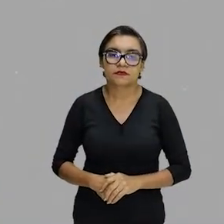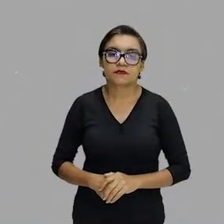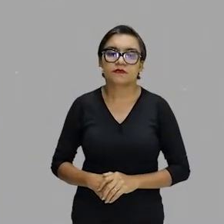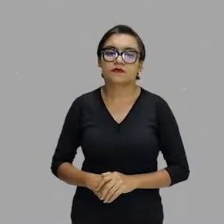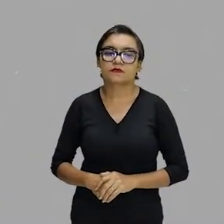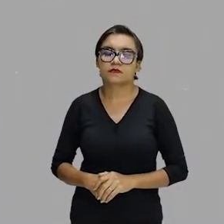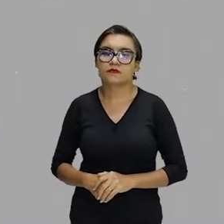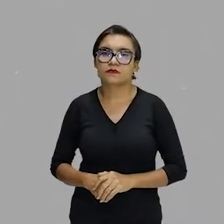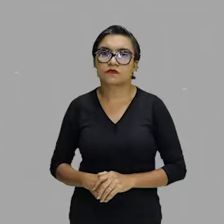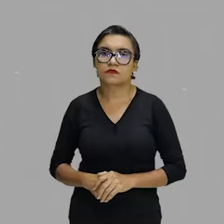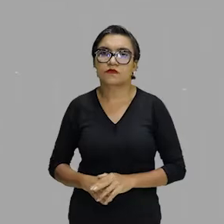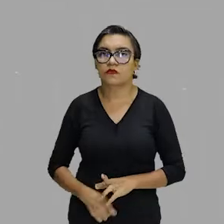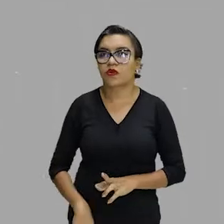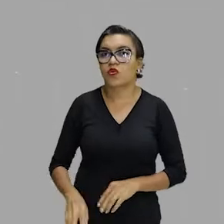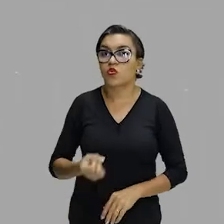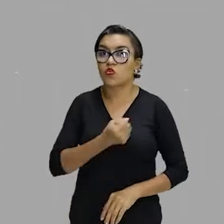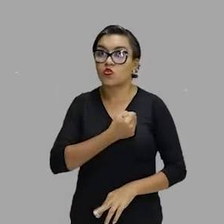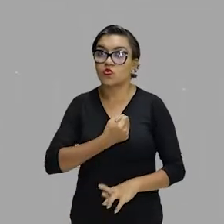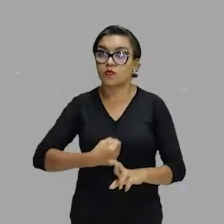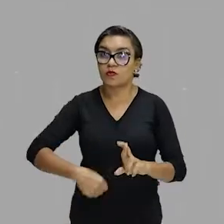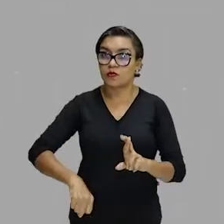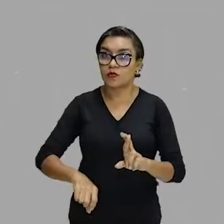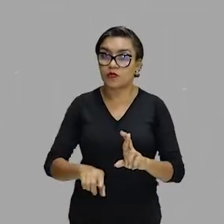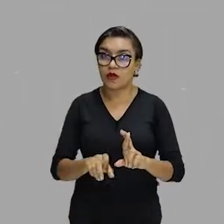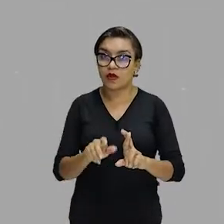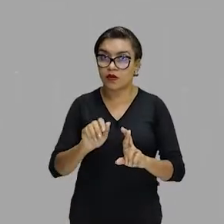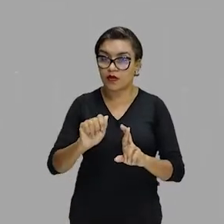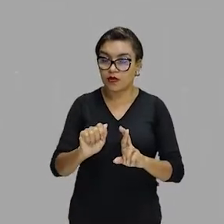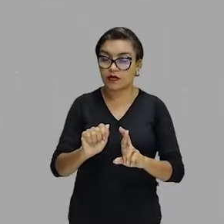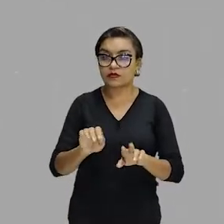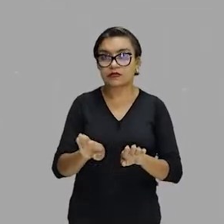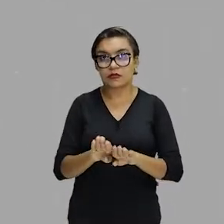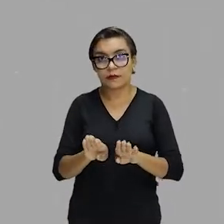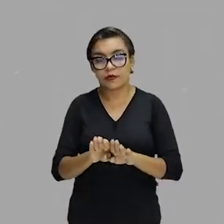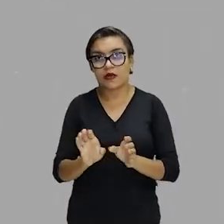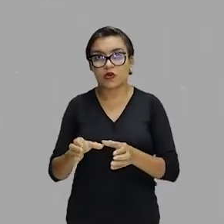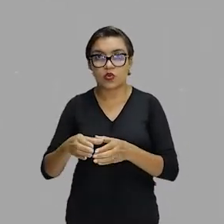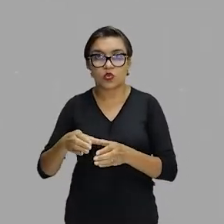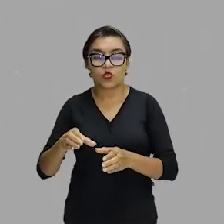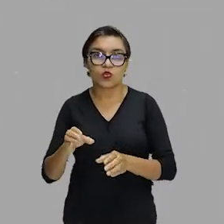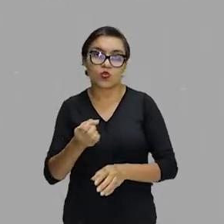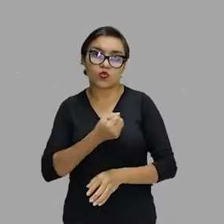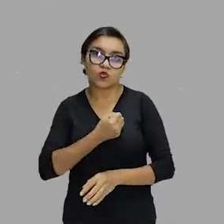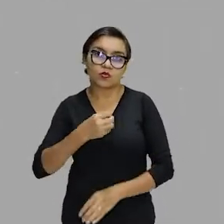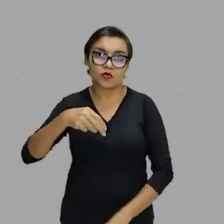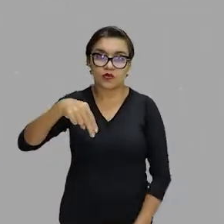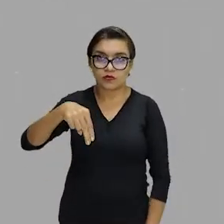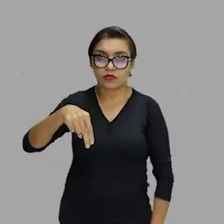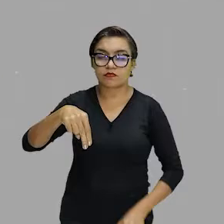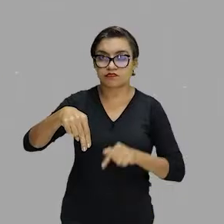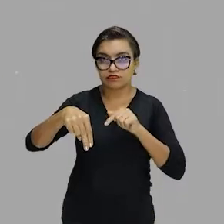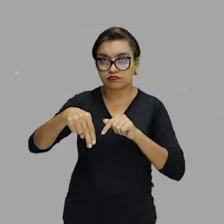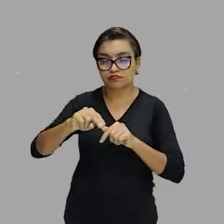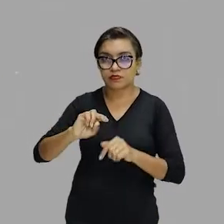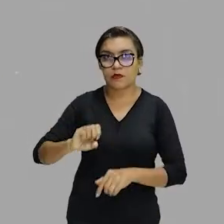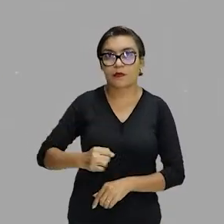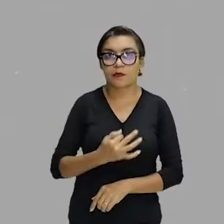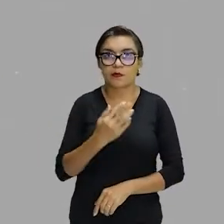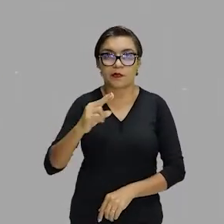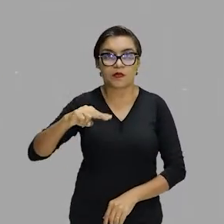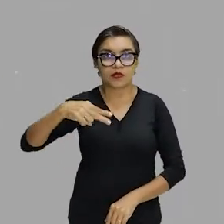Dados um número real A não nulo e um número natural n, chamamos de potência de base A